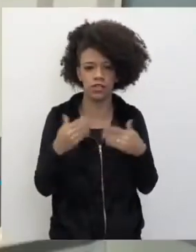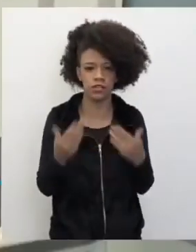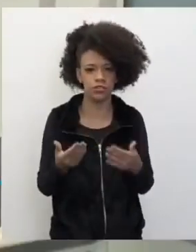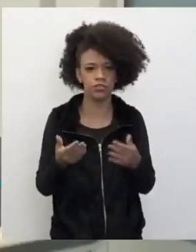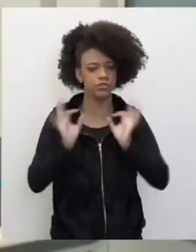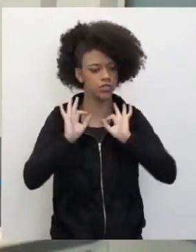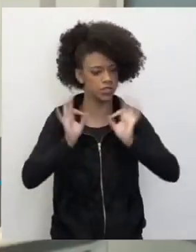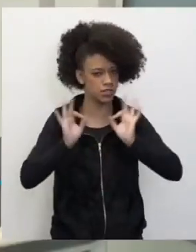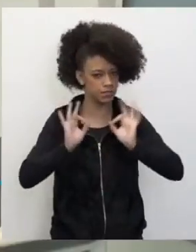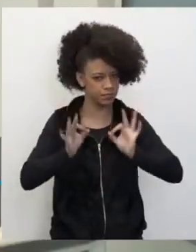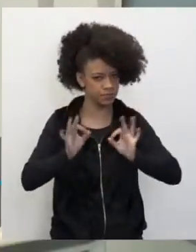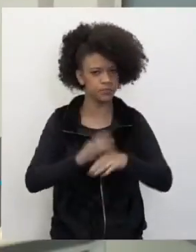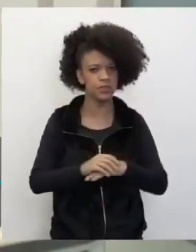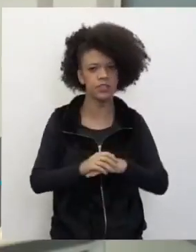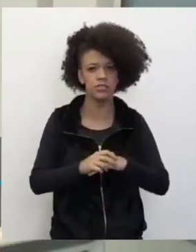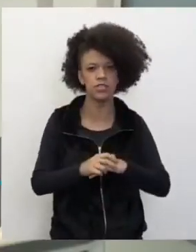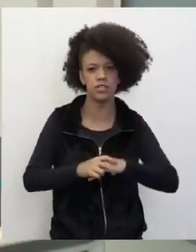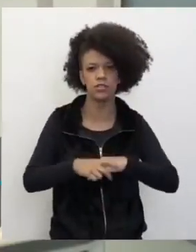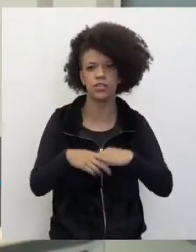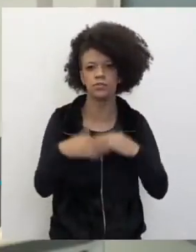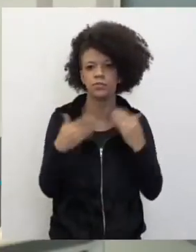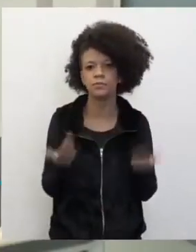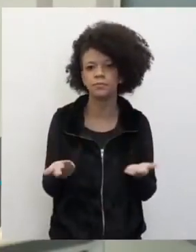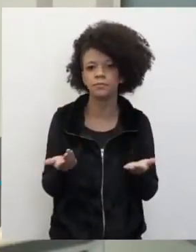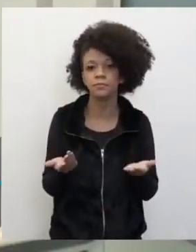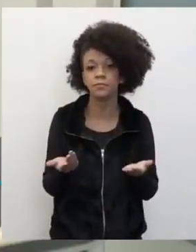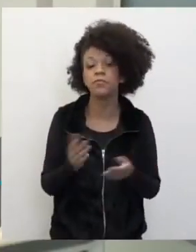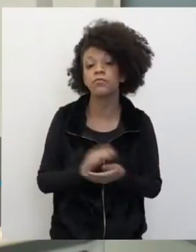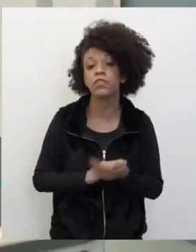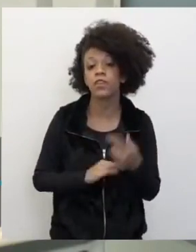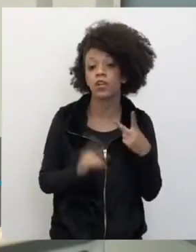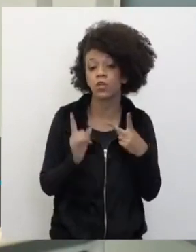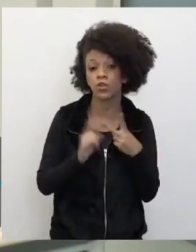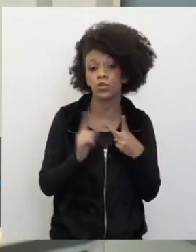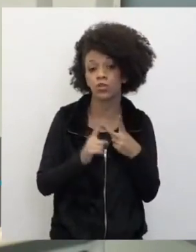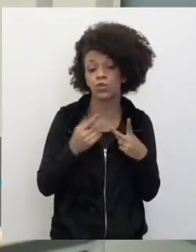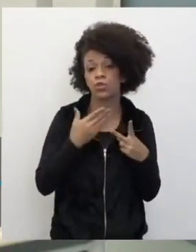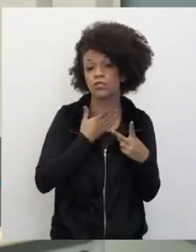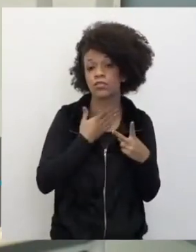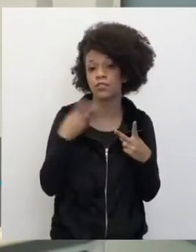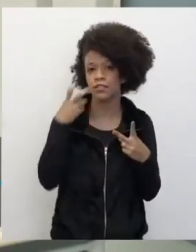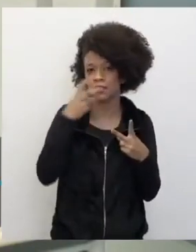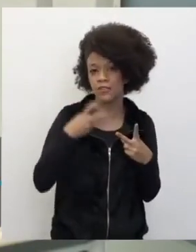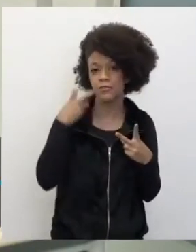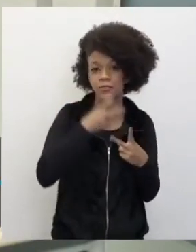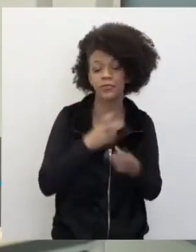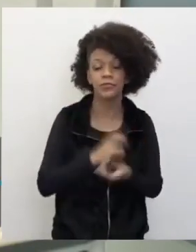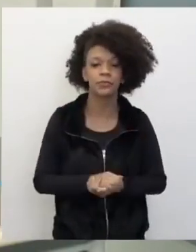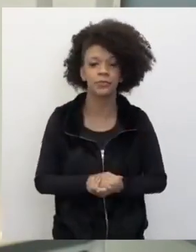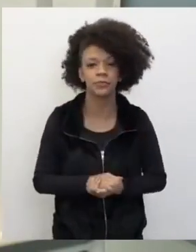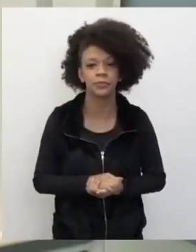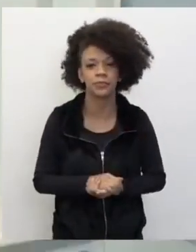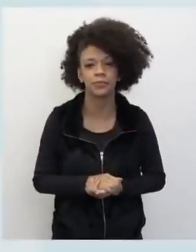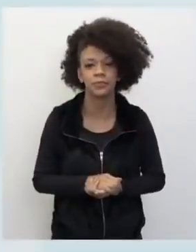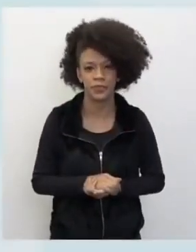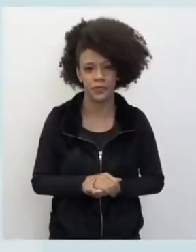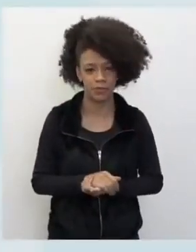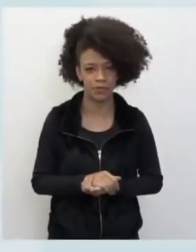esquenta a cabeça não. Vamos lá para a voz número 2, tenho certeza que vocês vão acertar. De quem?